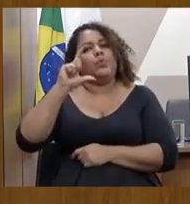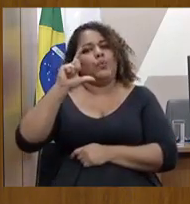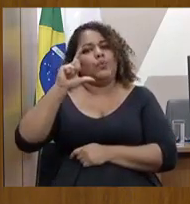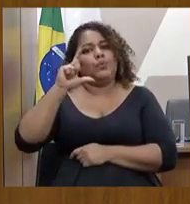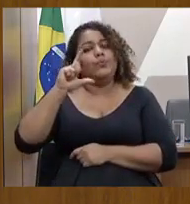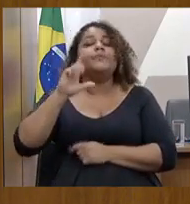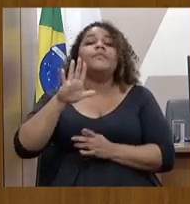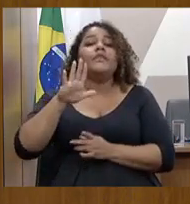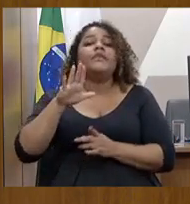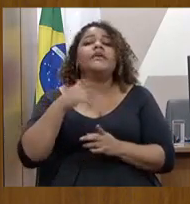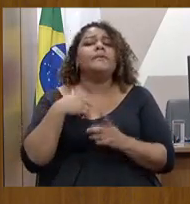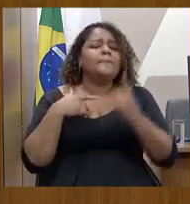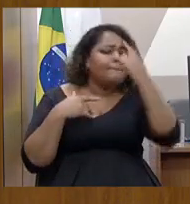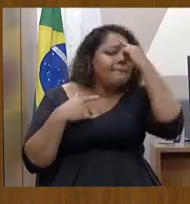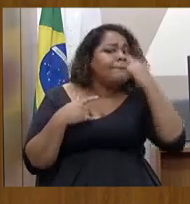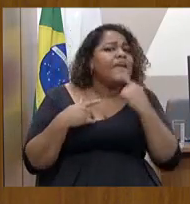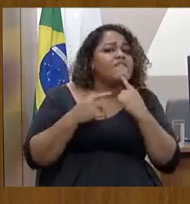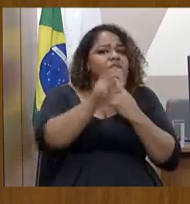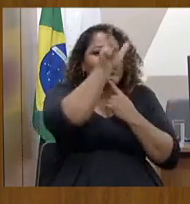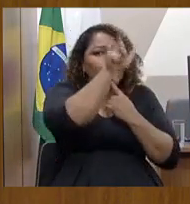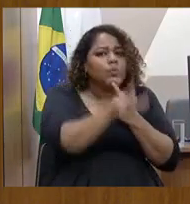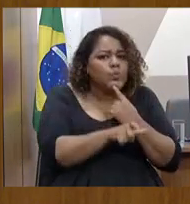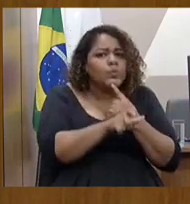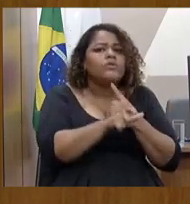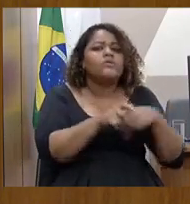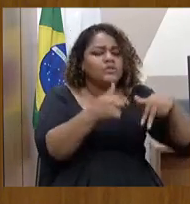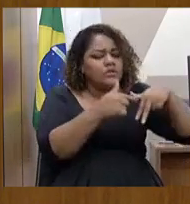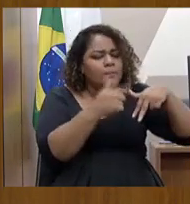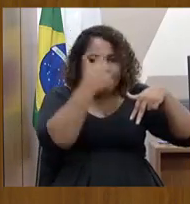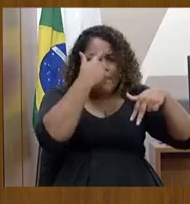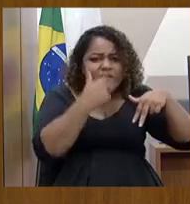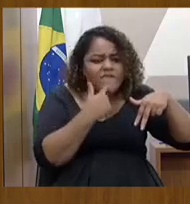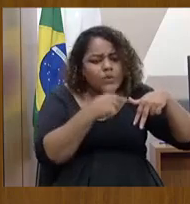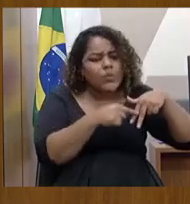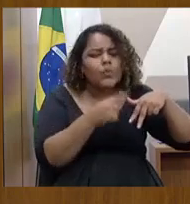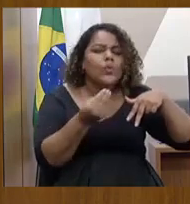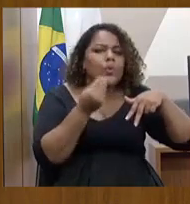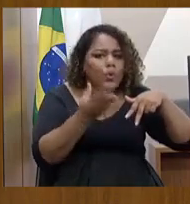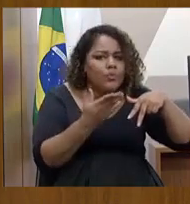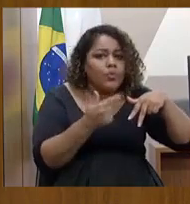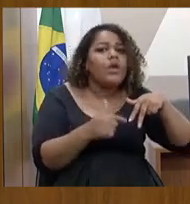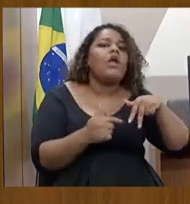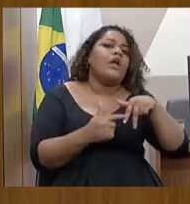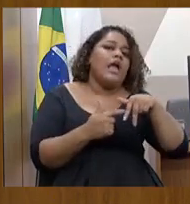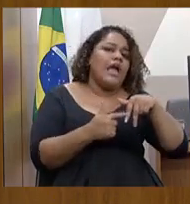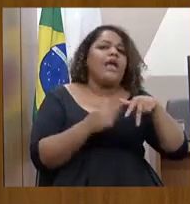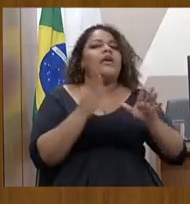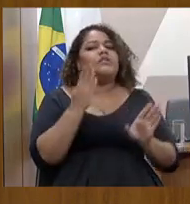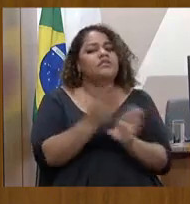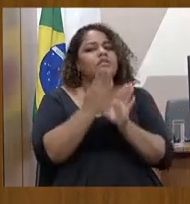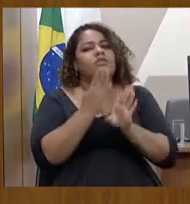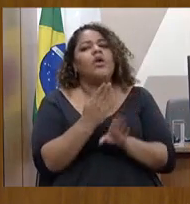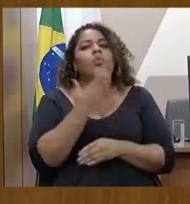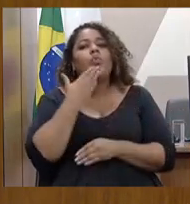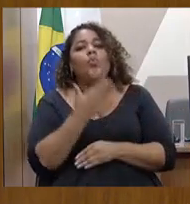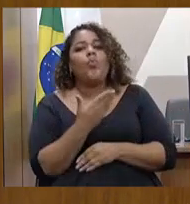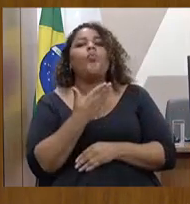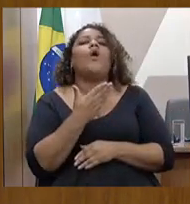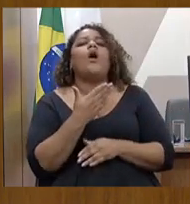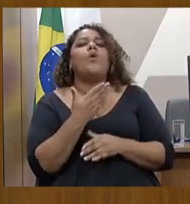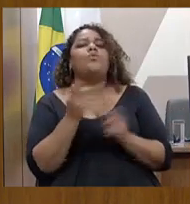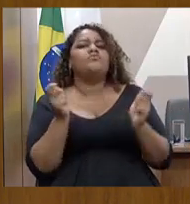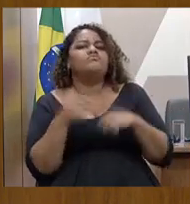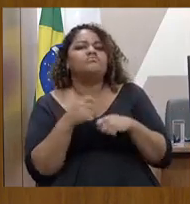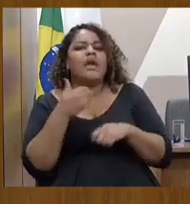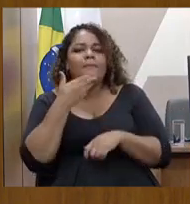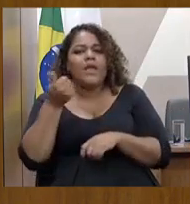acidentado para que nós pudéssemos através desses números e desse perfil Identificar qual é o melhor mecanismo